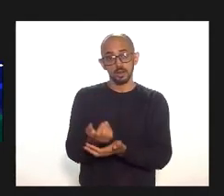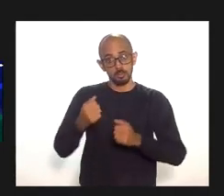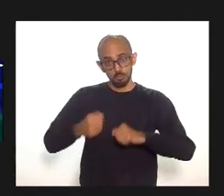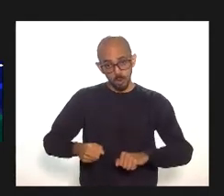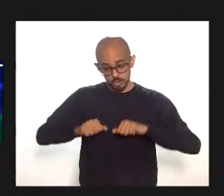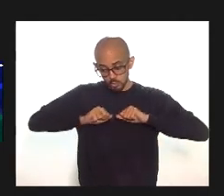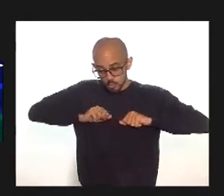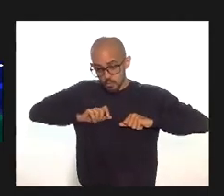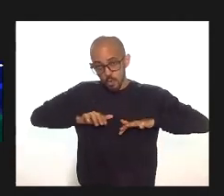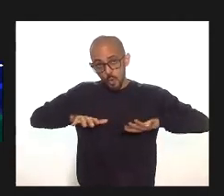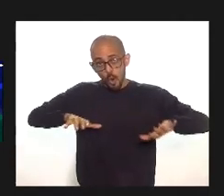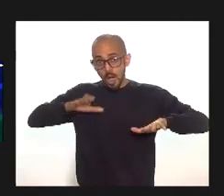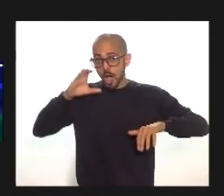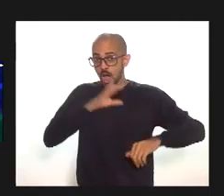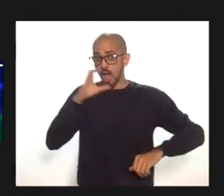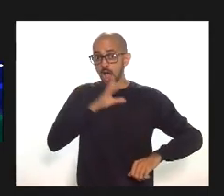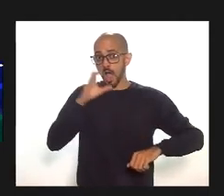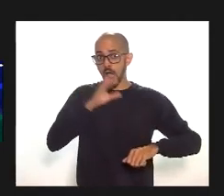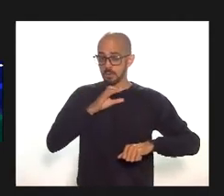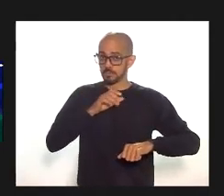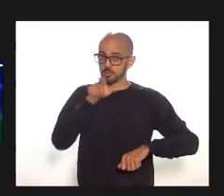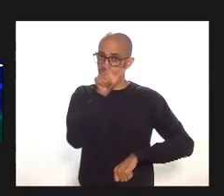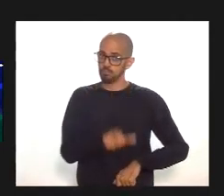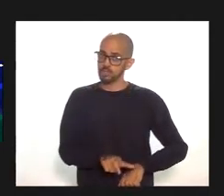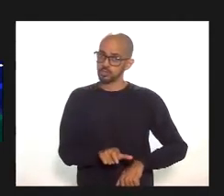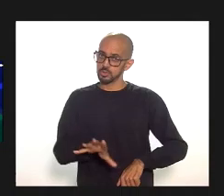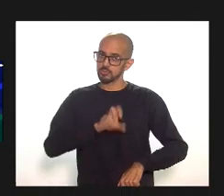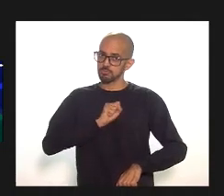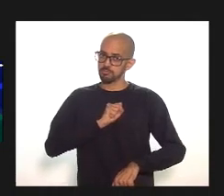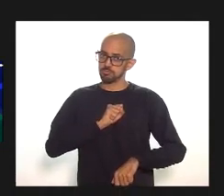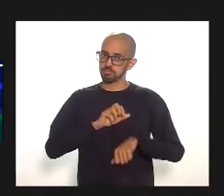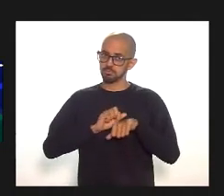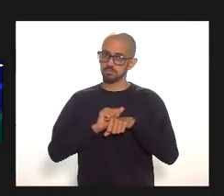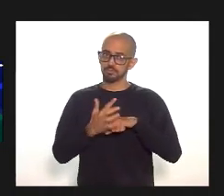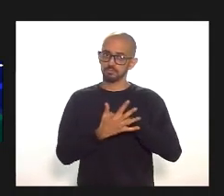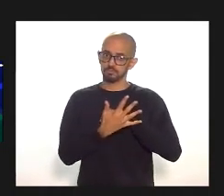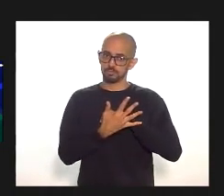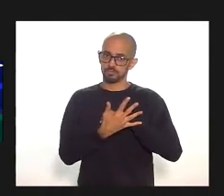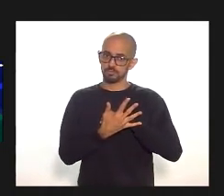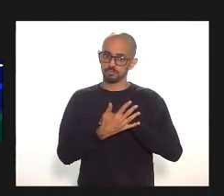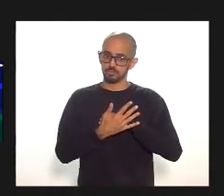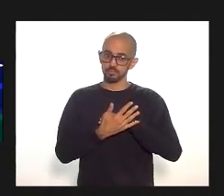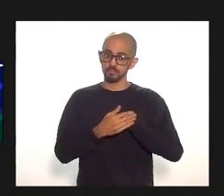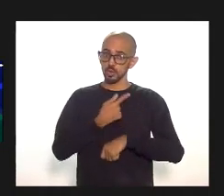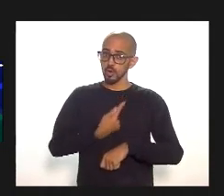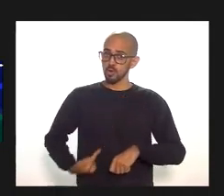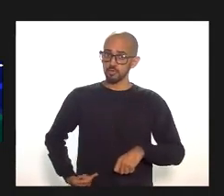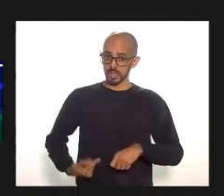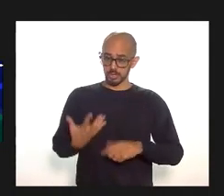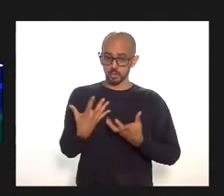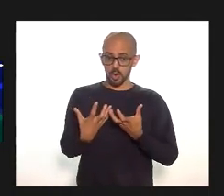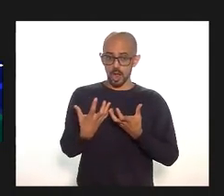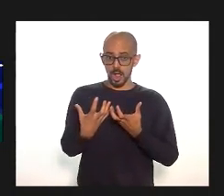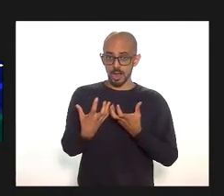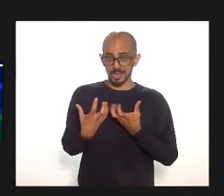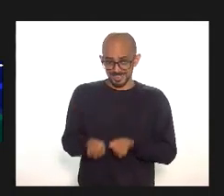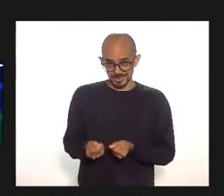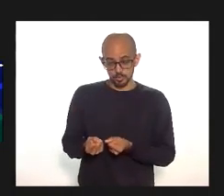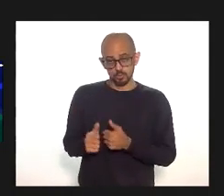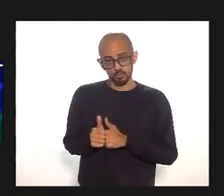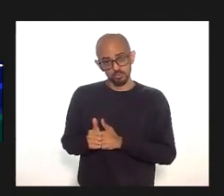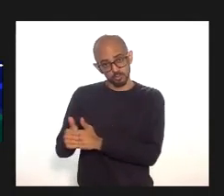a aceleração do número de pessoas infectadas. O governador Cláudio Castro, que aderiu a essa agenda negacionista do